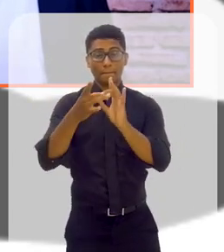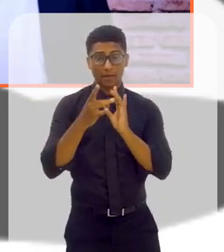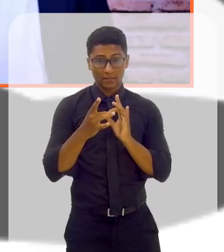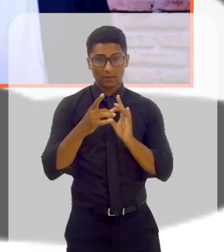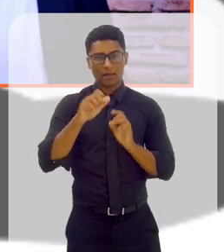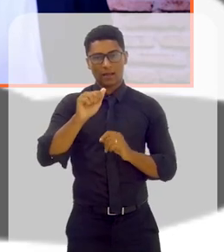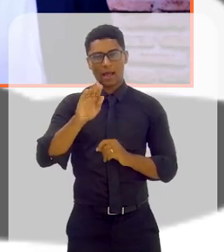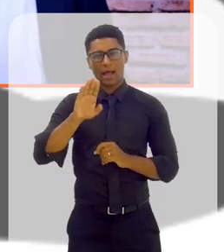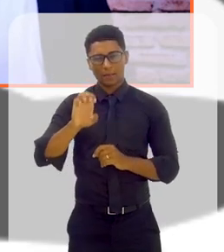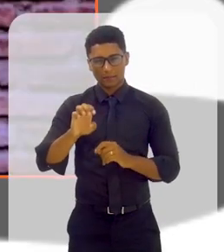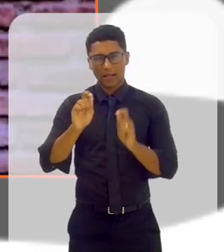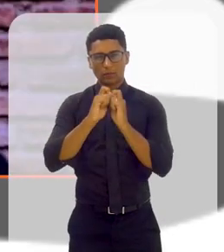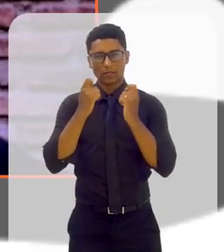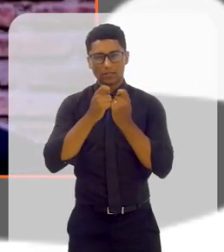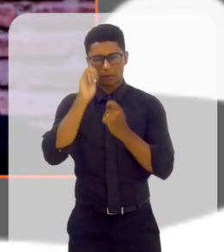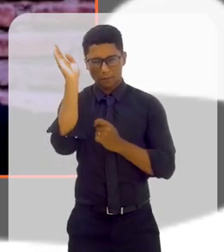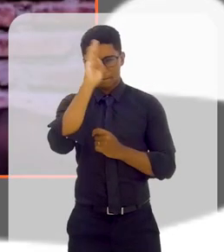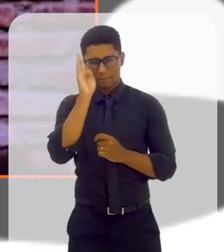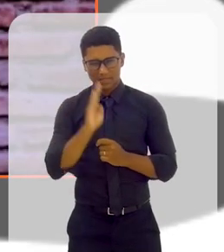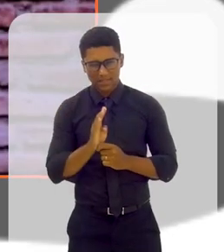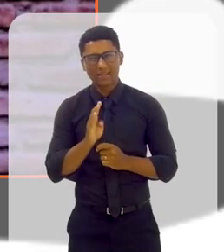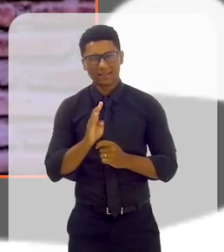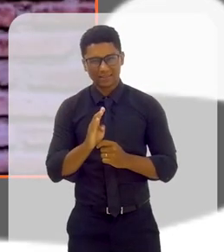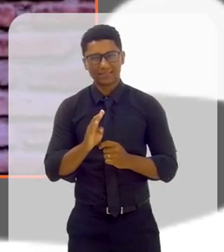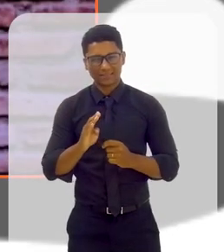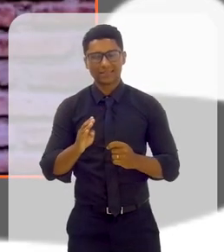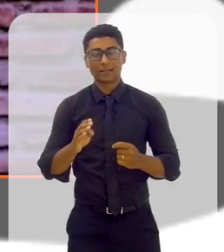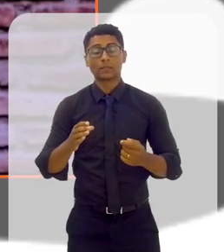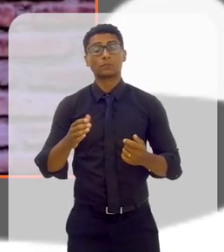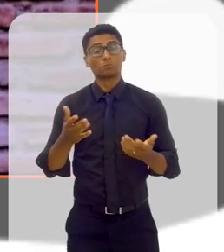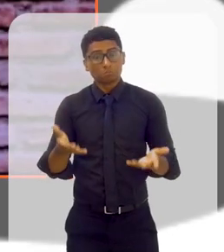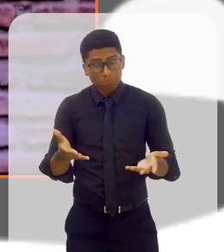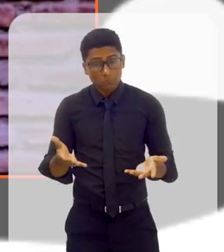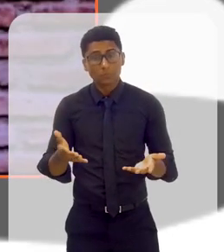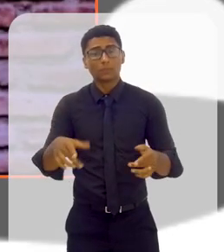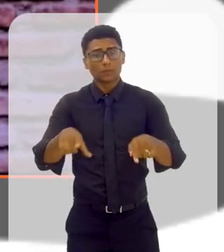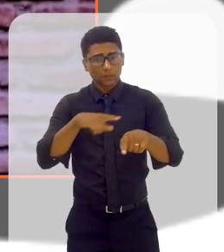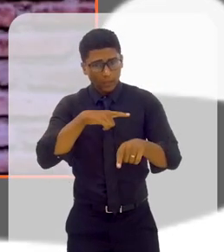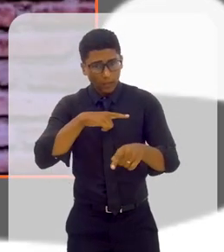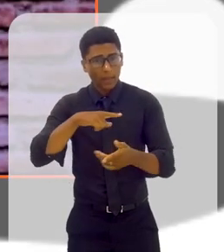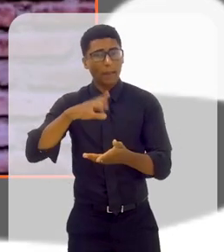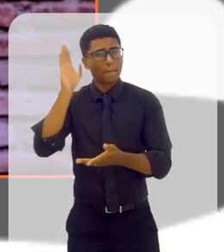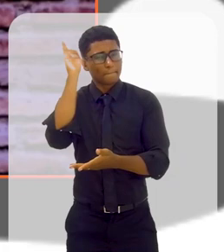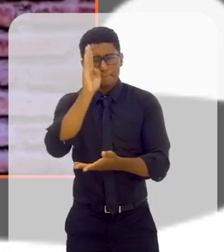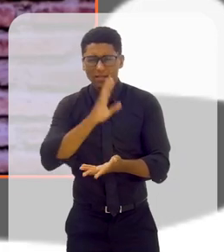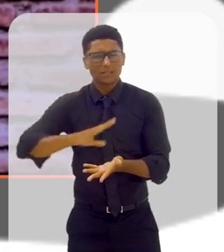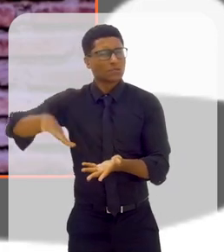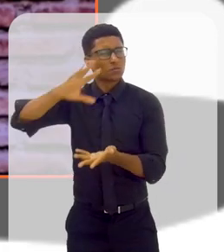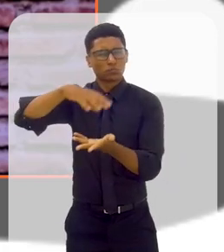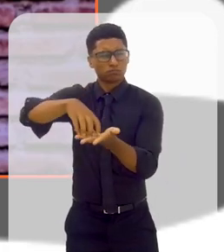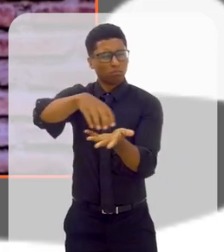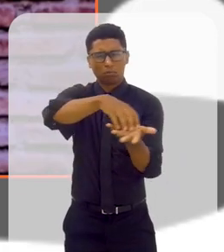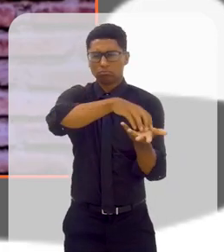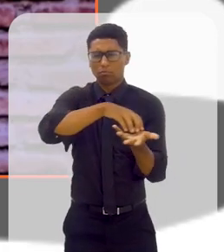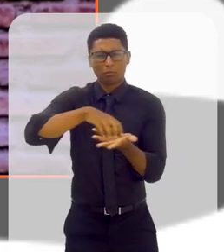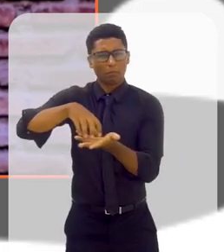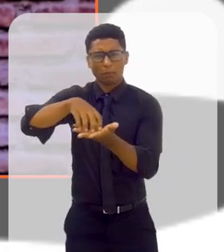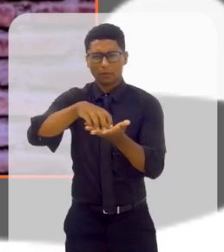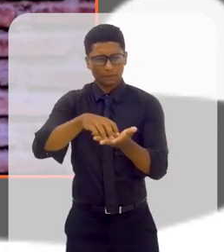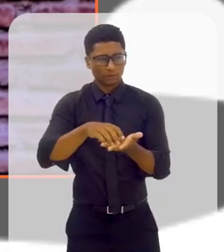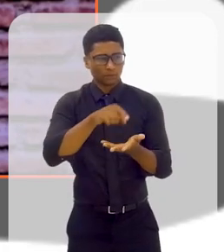de Eletroeletrônicos e Eletrodomésticos, que possui pontos de descartes espalhados no Brasil inteiro. Descartando lá, também vai chegar com a